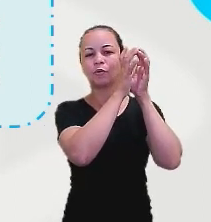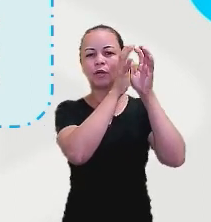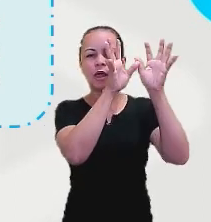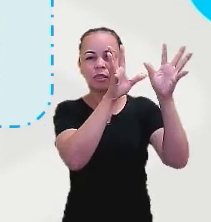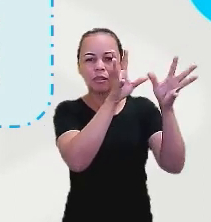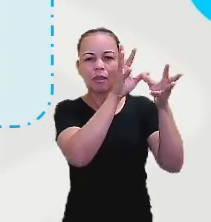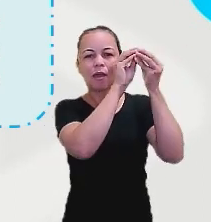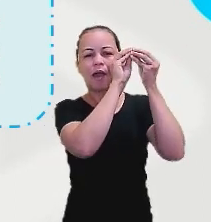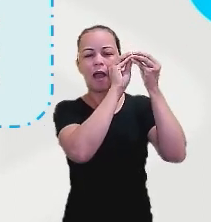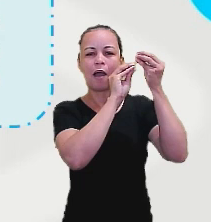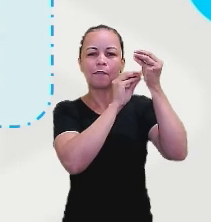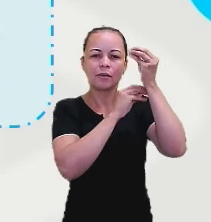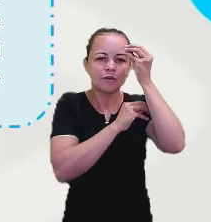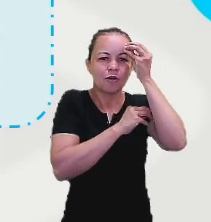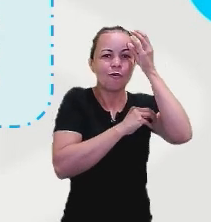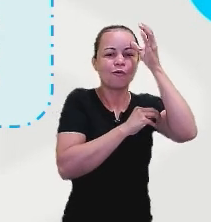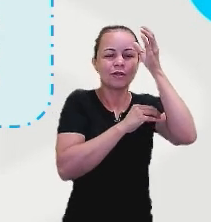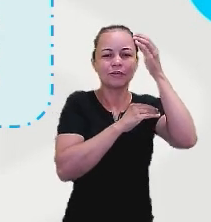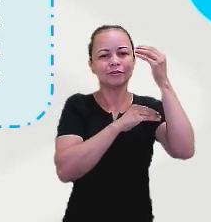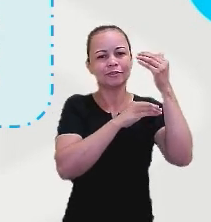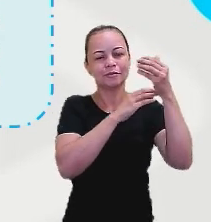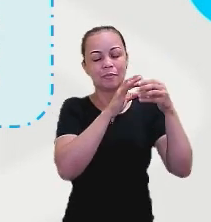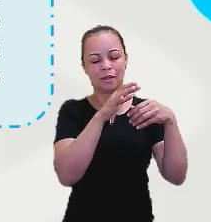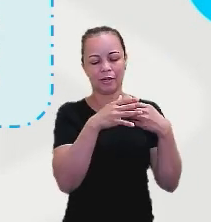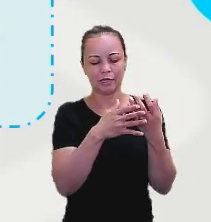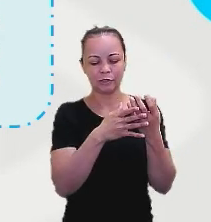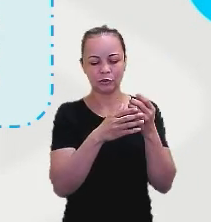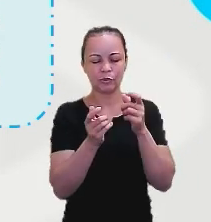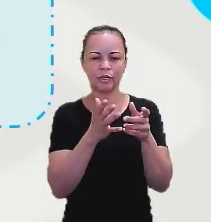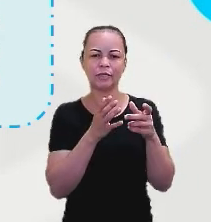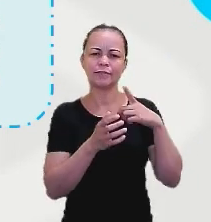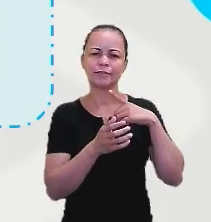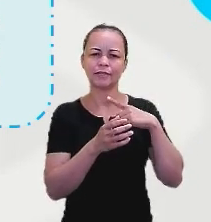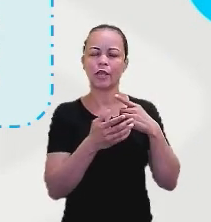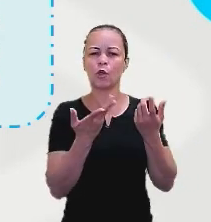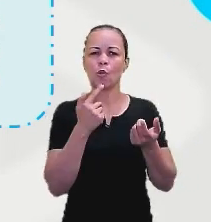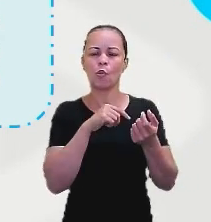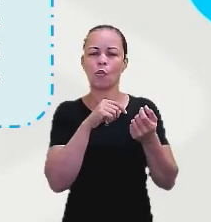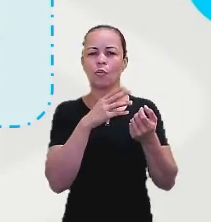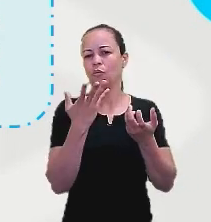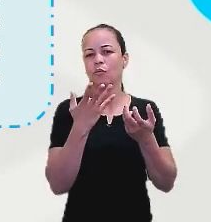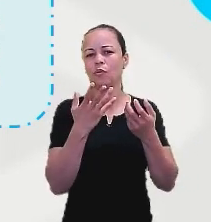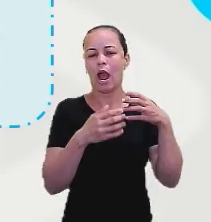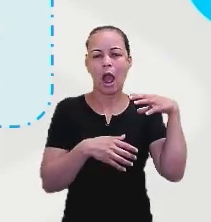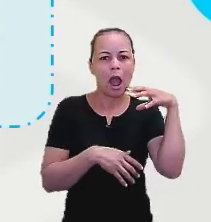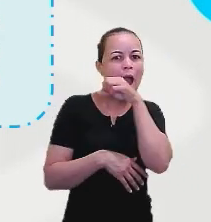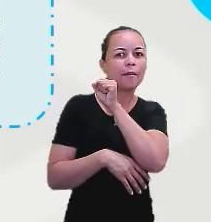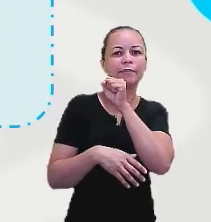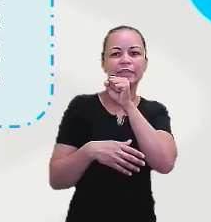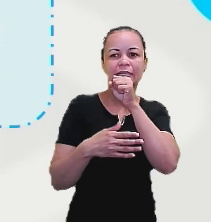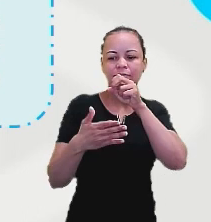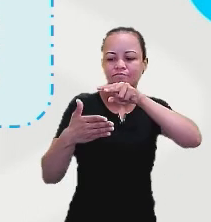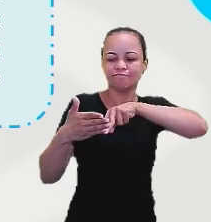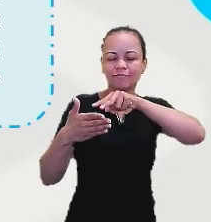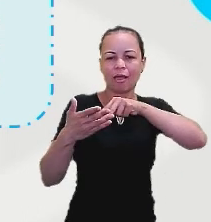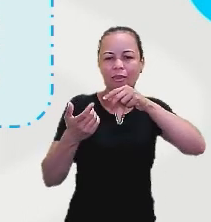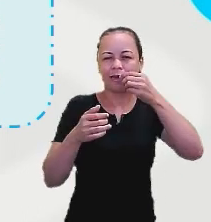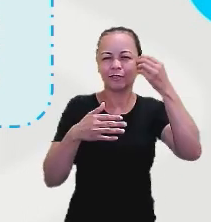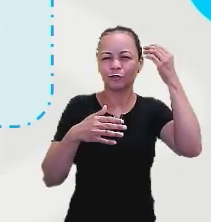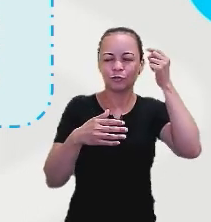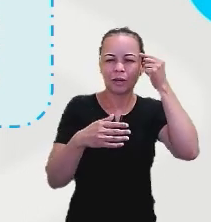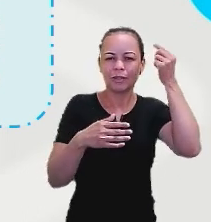armazenar conhecimento e elaborar raciocínio lógico. Por isso, essa habilidade é muito utilizada